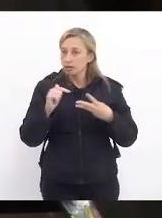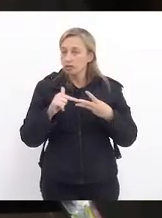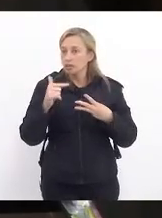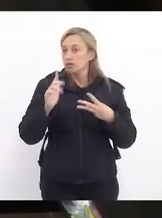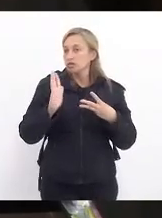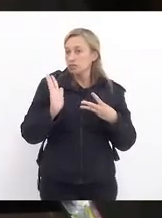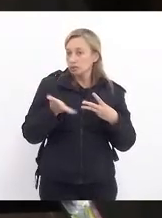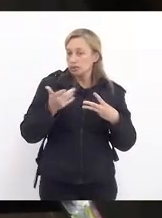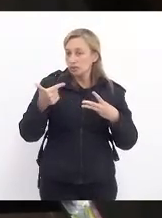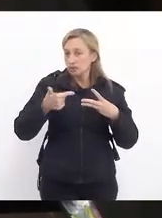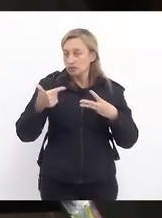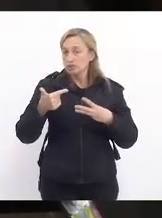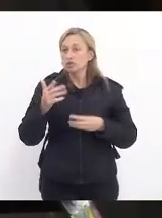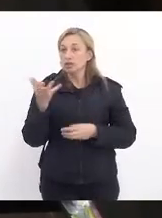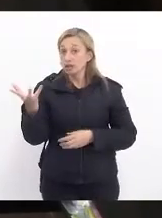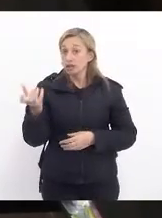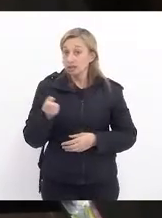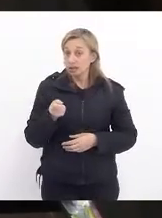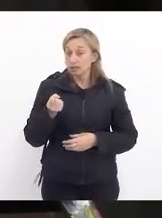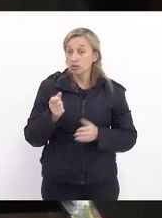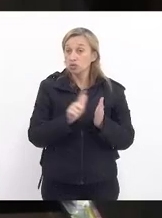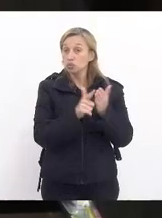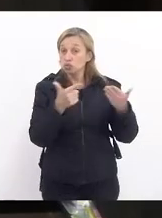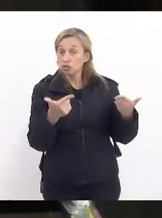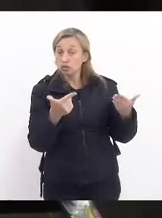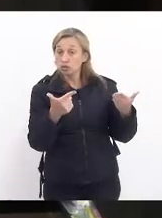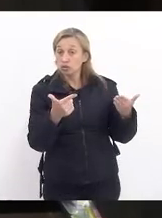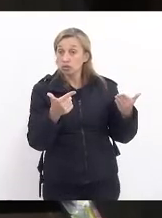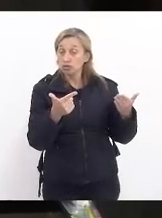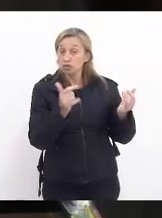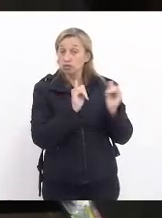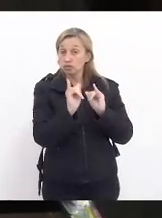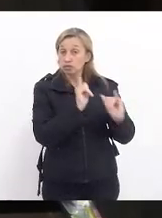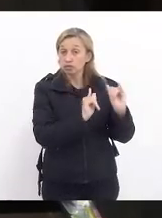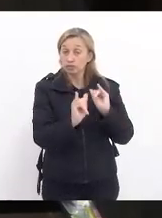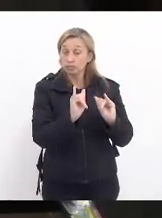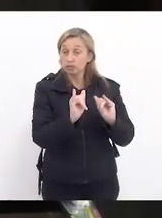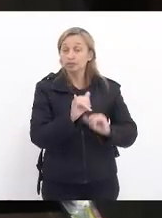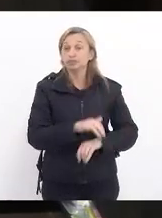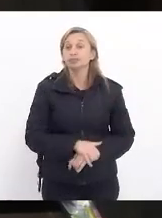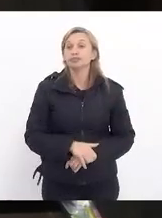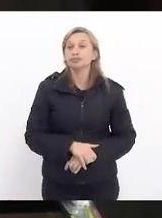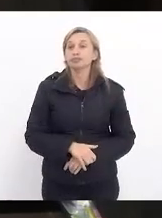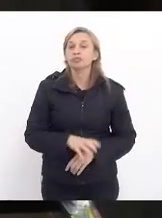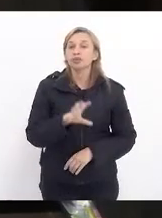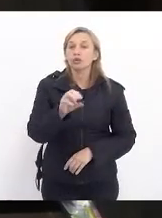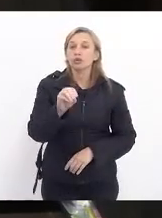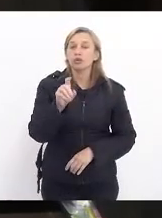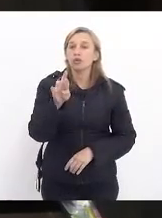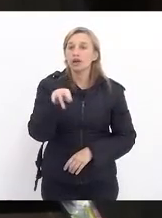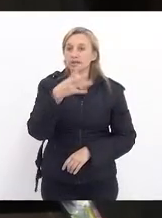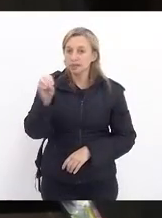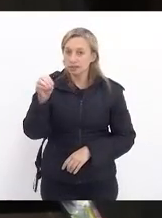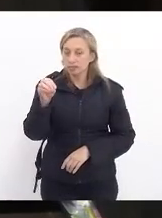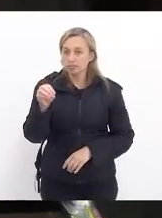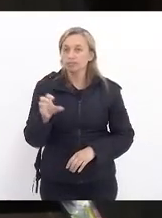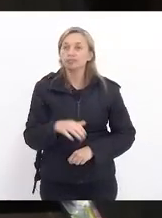Acabei de receber um jornal informativo da corporações